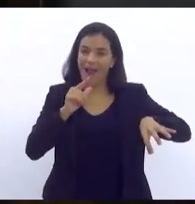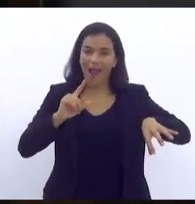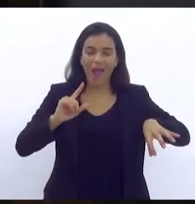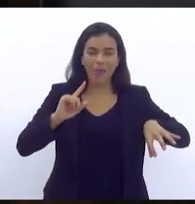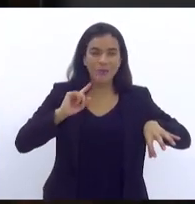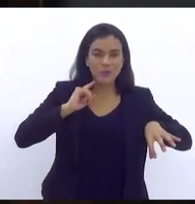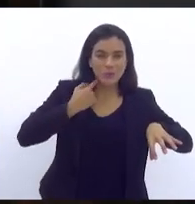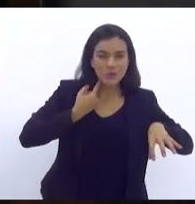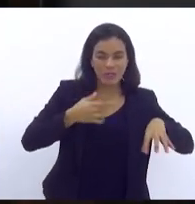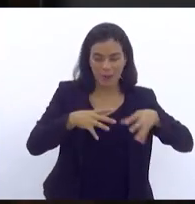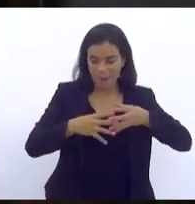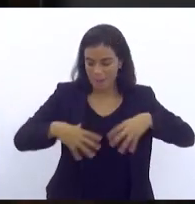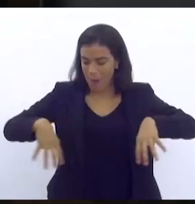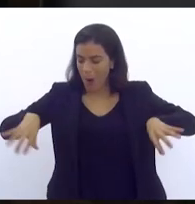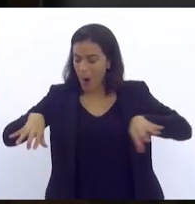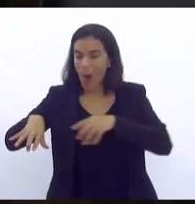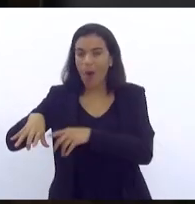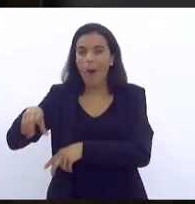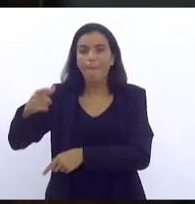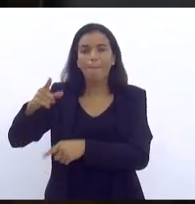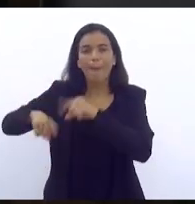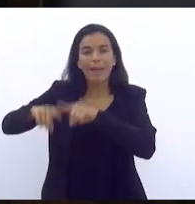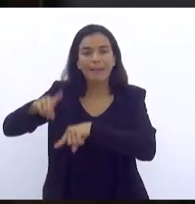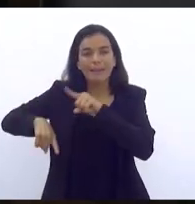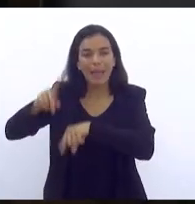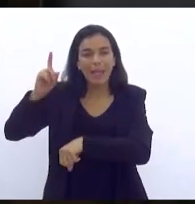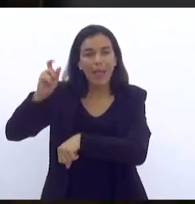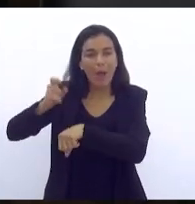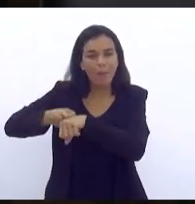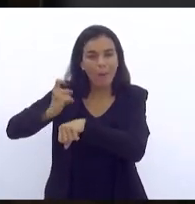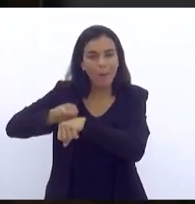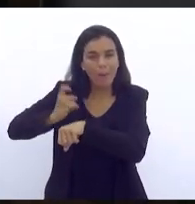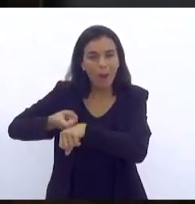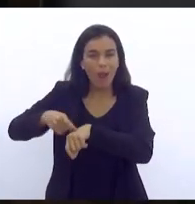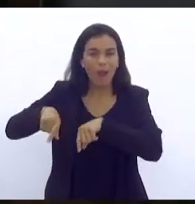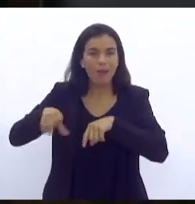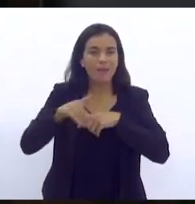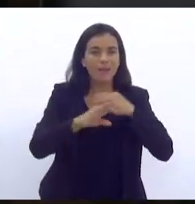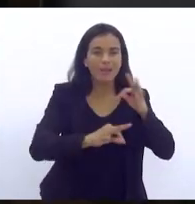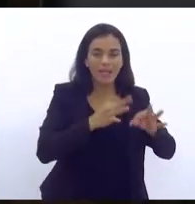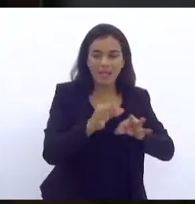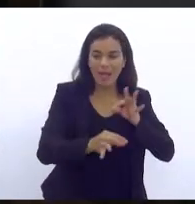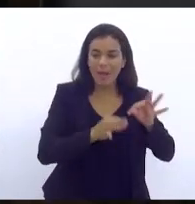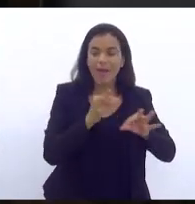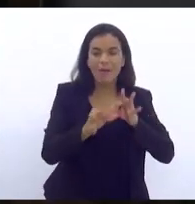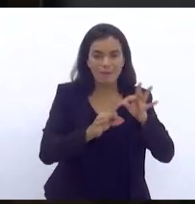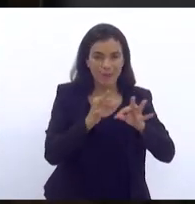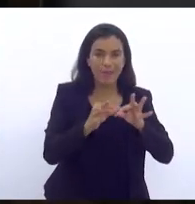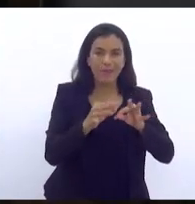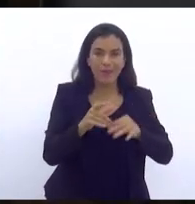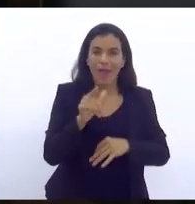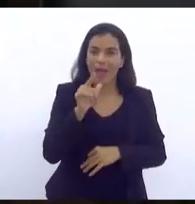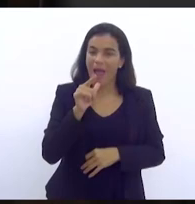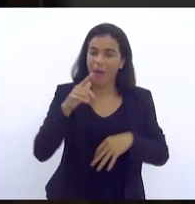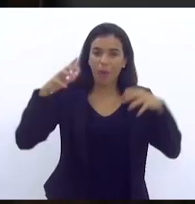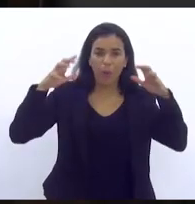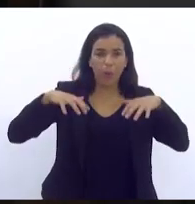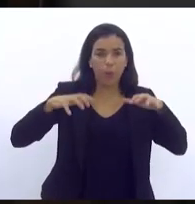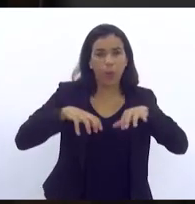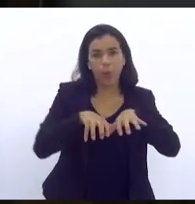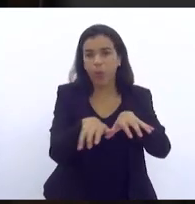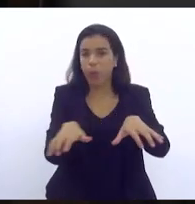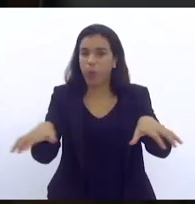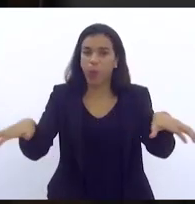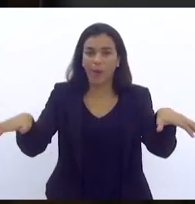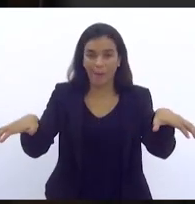pluviais resíduos sólidos e o tratamento desse esgoto dado apontam que o Estado do Rio de Janeiro